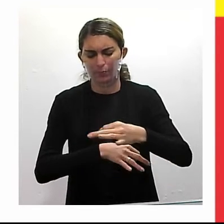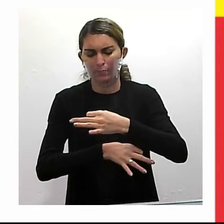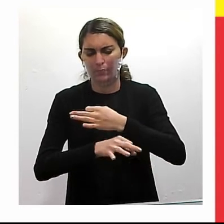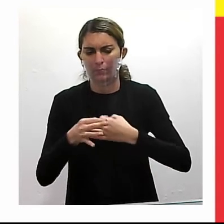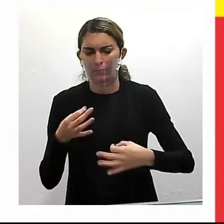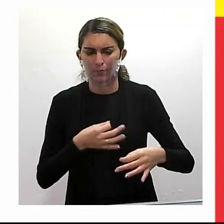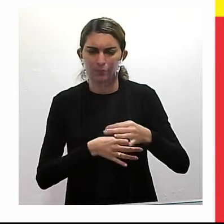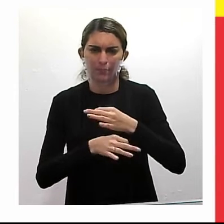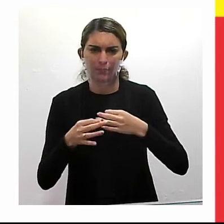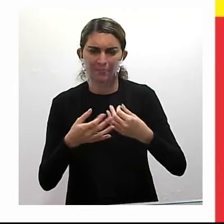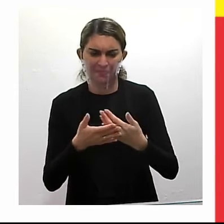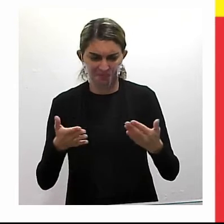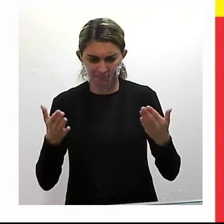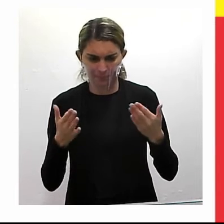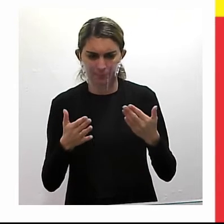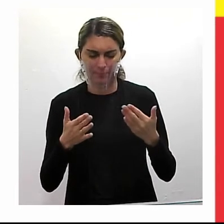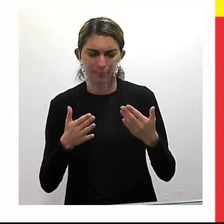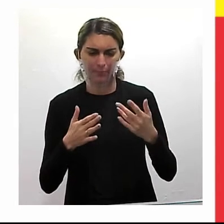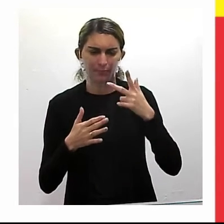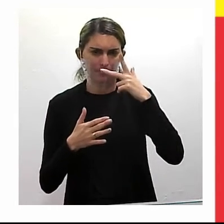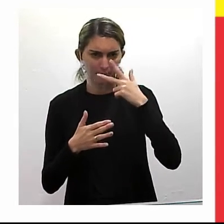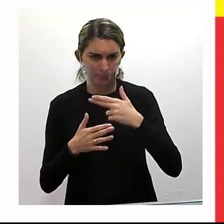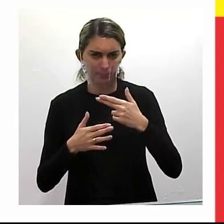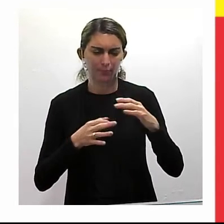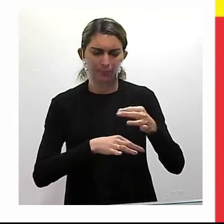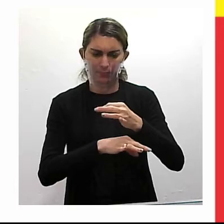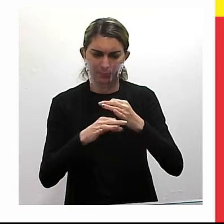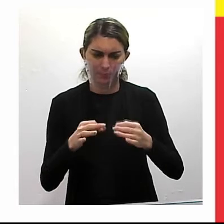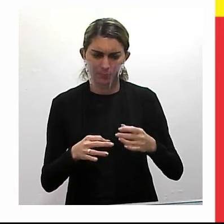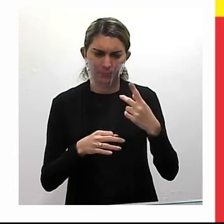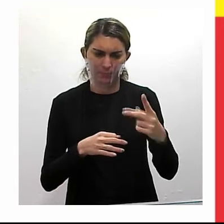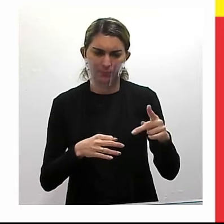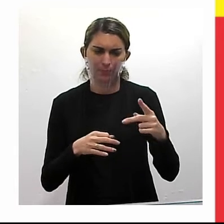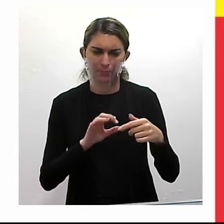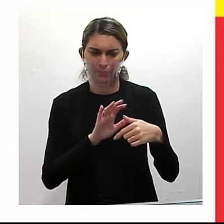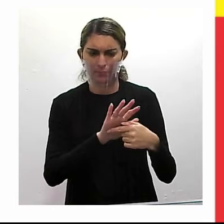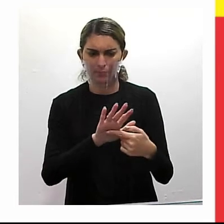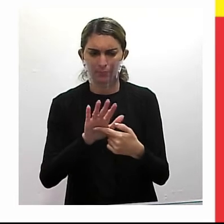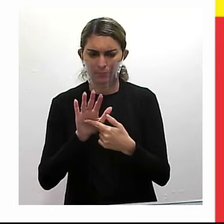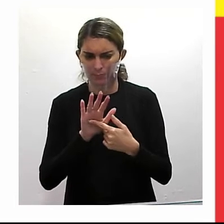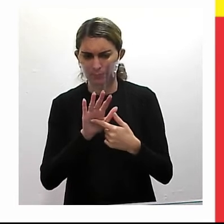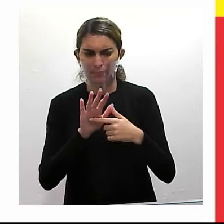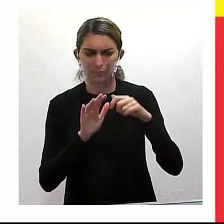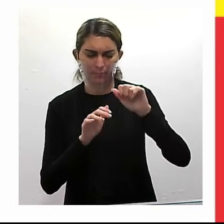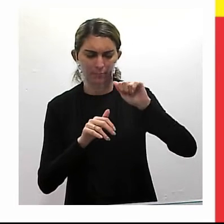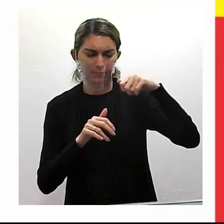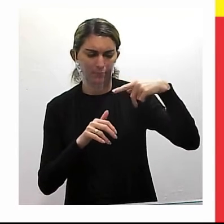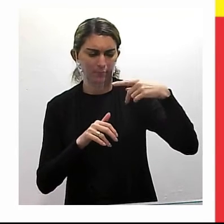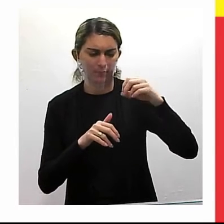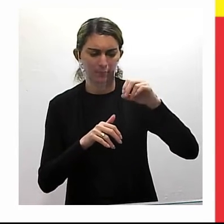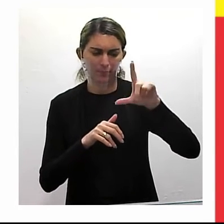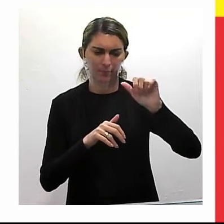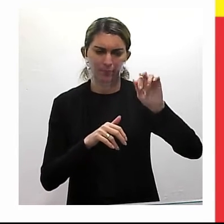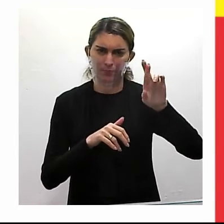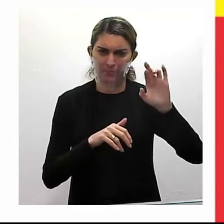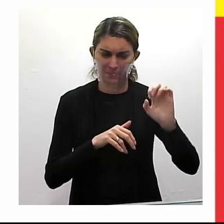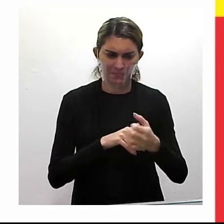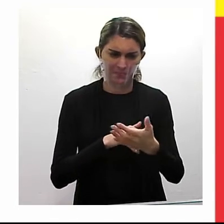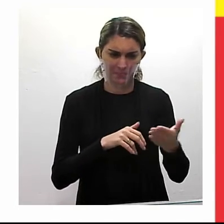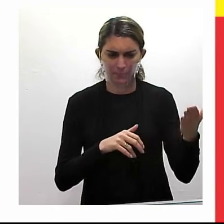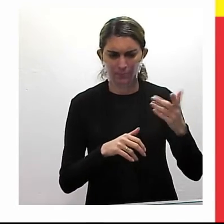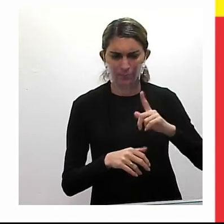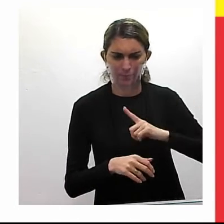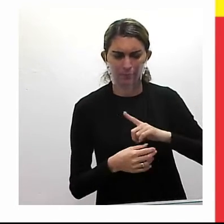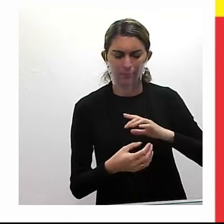formadas por mesmo elemento, o que me diz que elas são apolares, certo? E tem